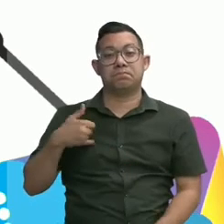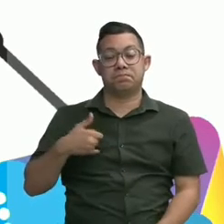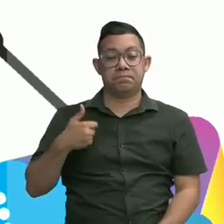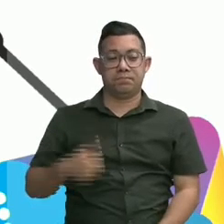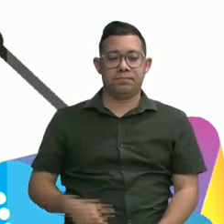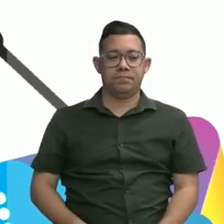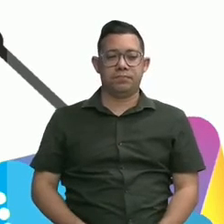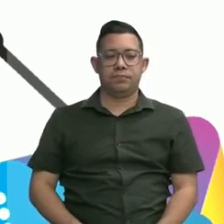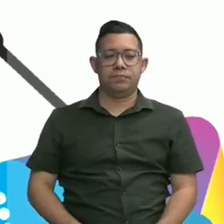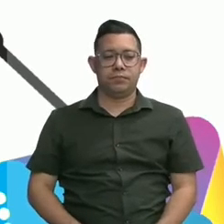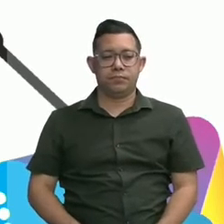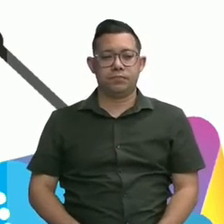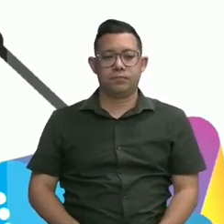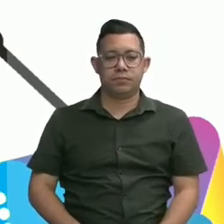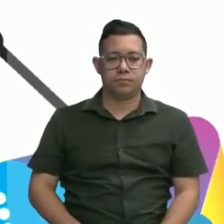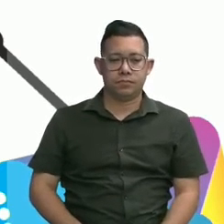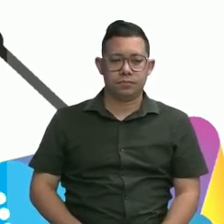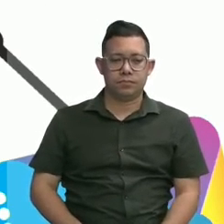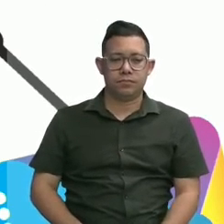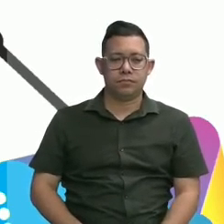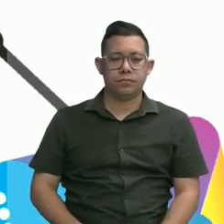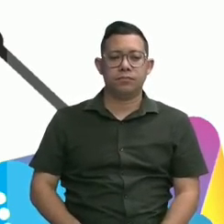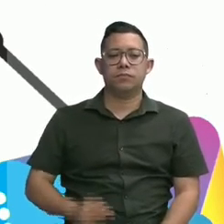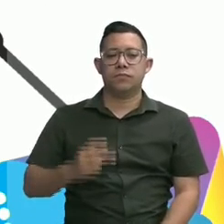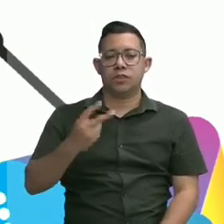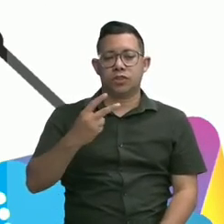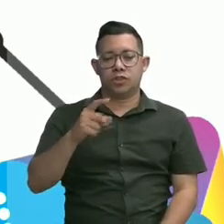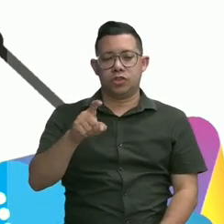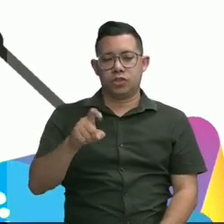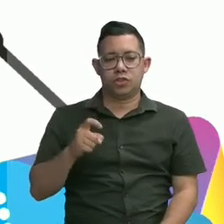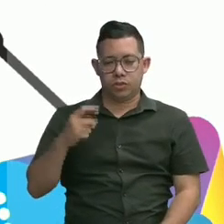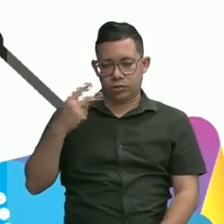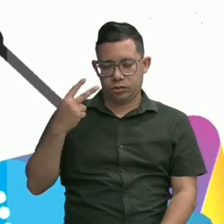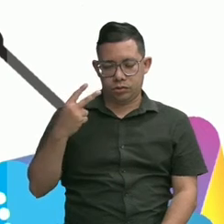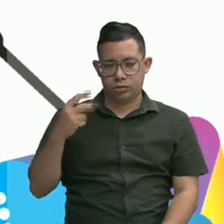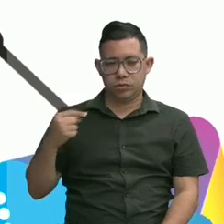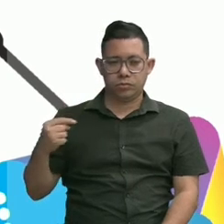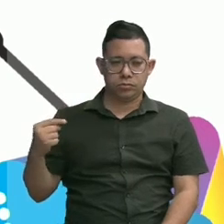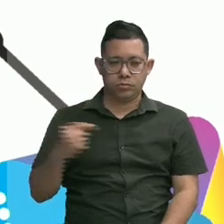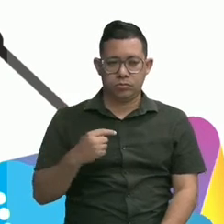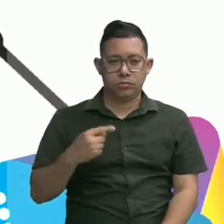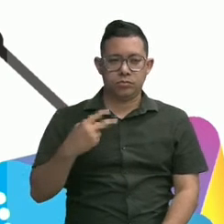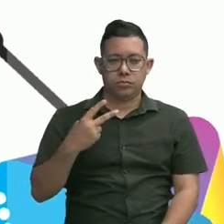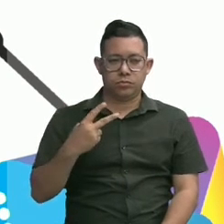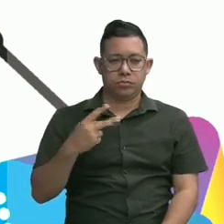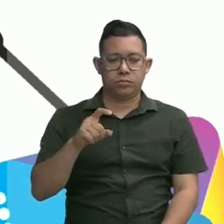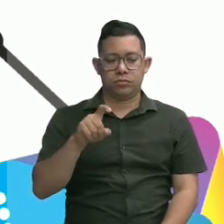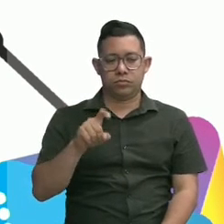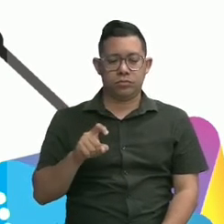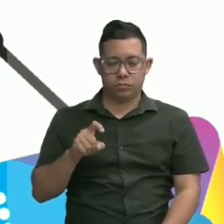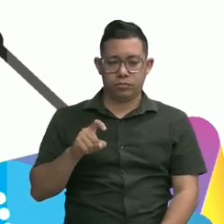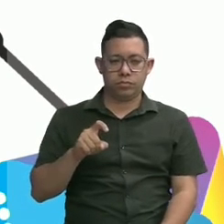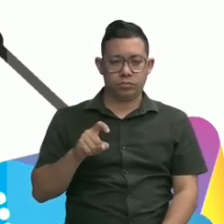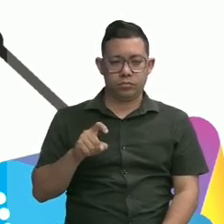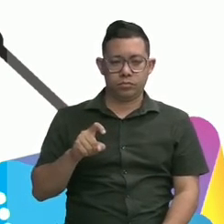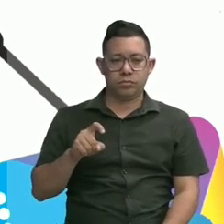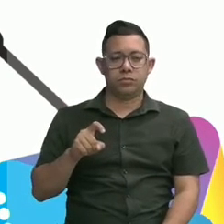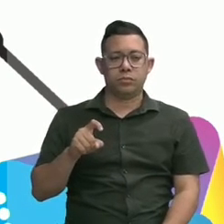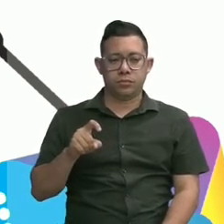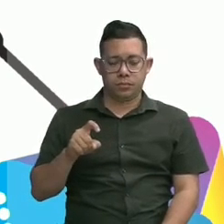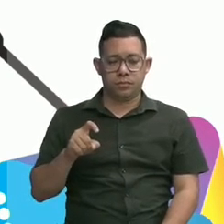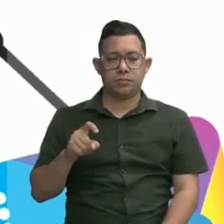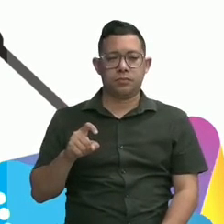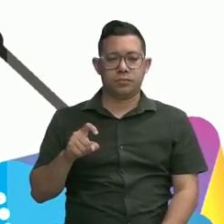idade tá então como fica aí ó fiz ao quadrado que eu dou é o quadrado da idade dela subtrairmos o